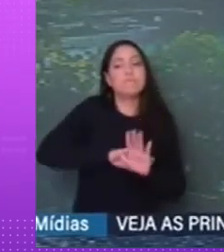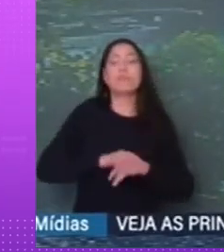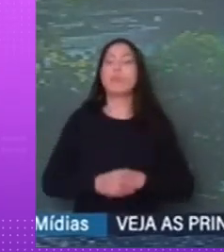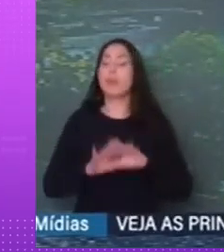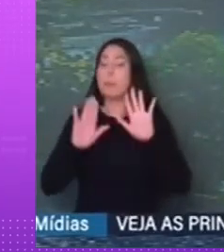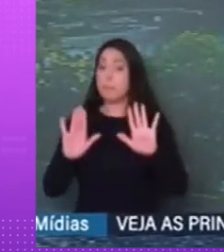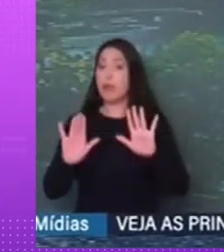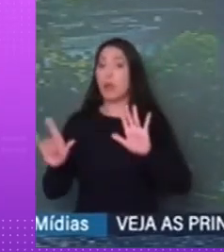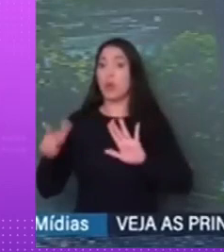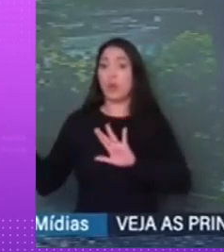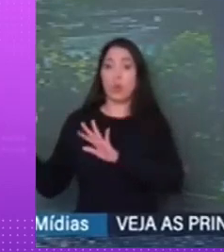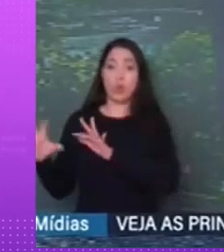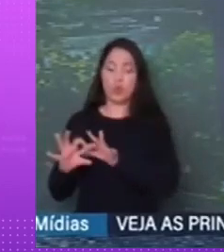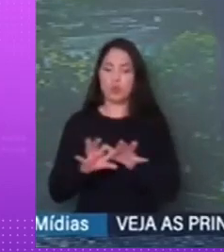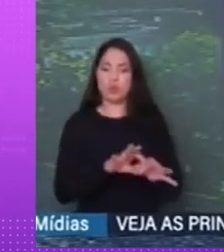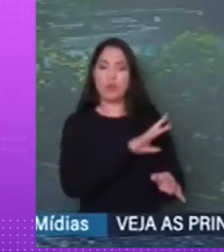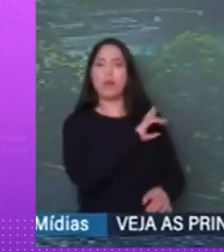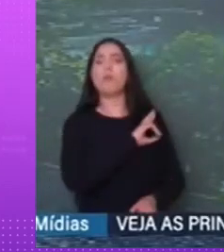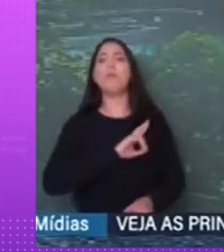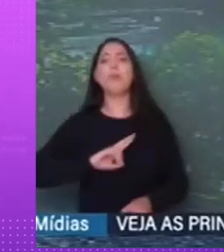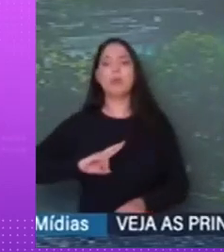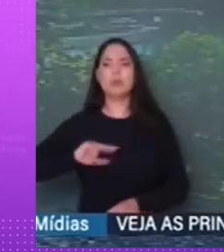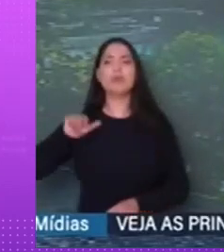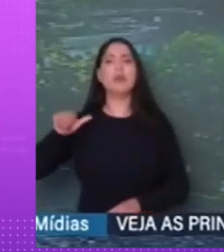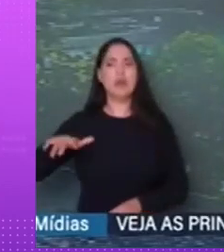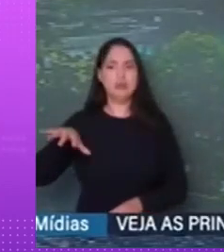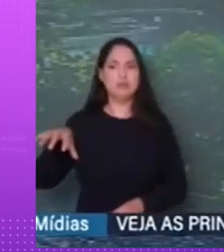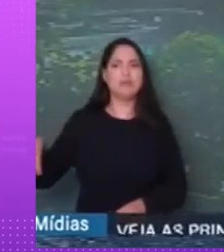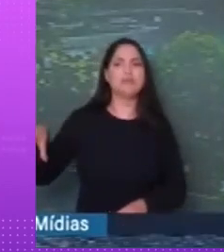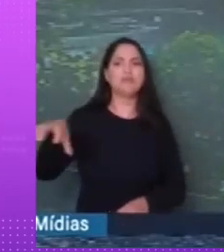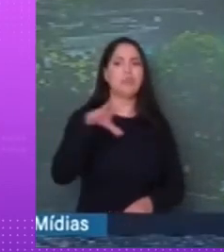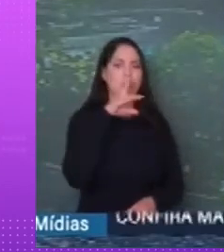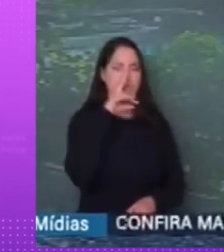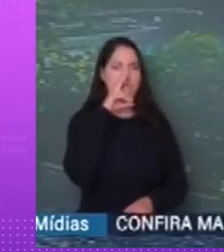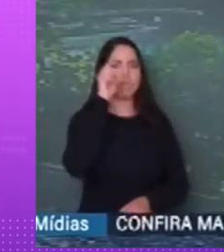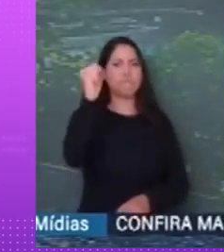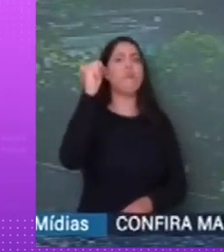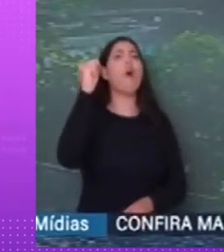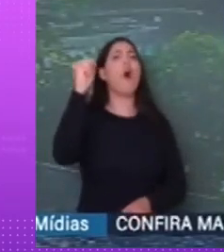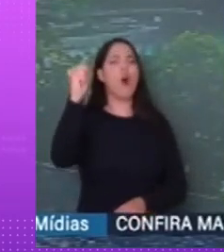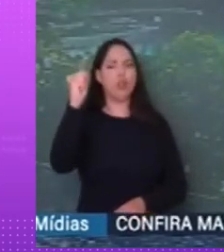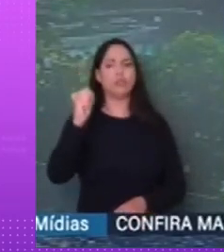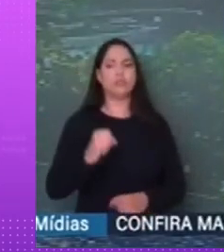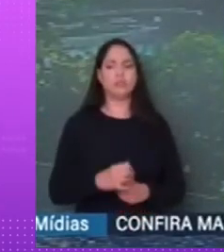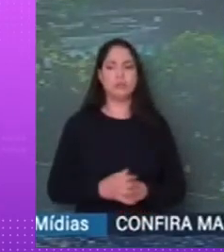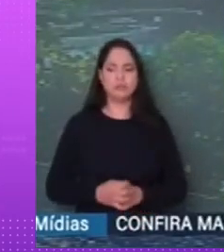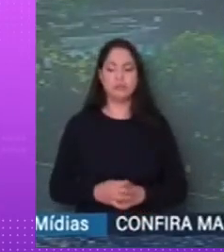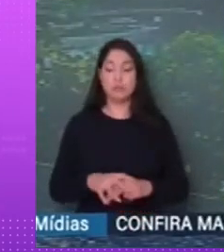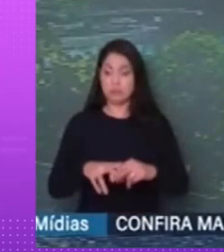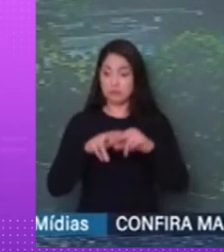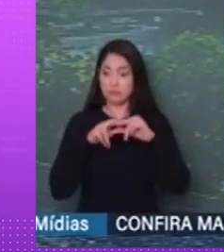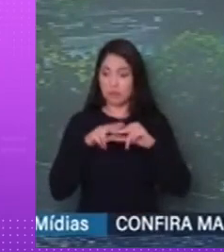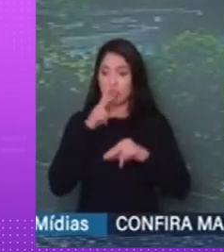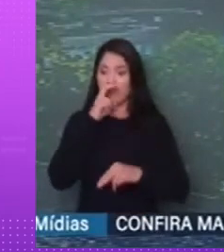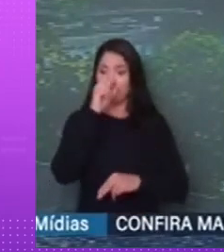de Apucarana, região de Londrina, inclusive, é o seguinte: ele tinha um canivete no bolso. Não me entra na cabeça